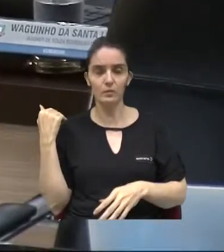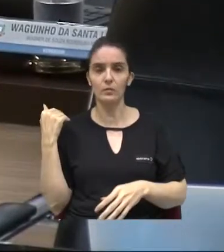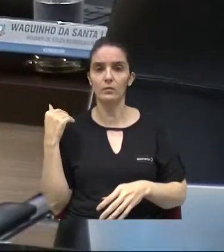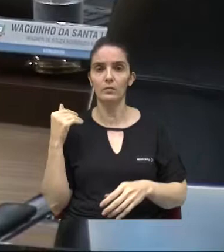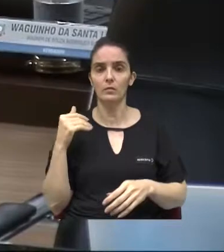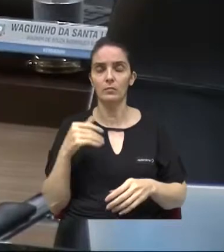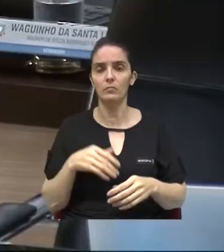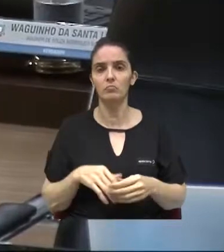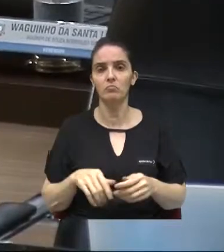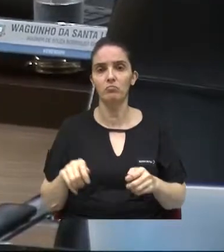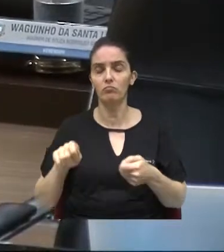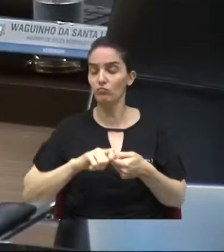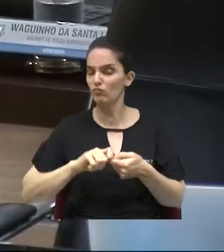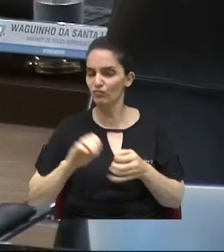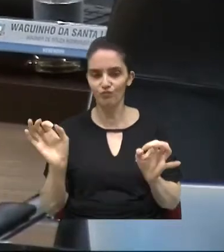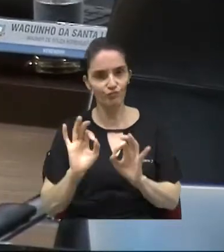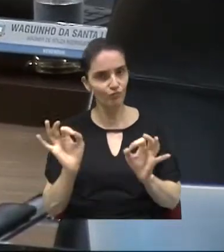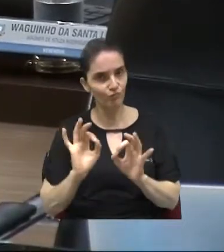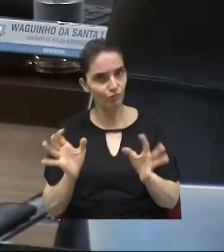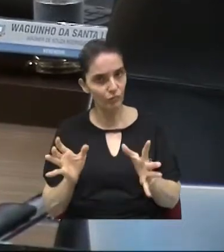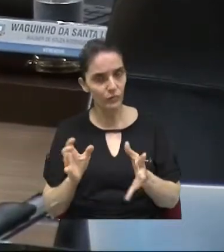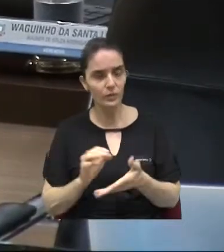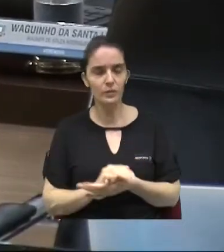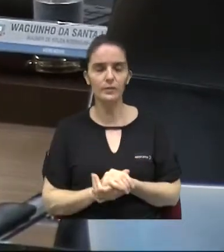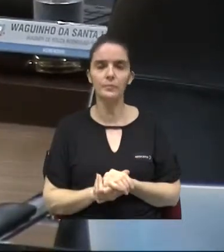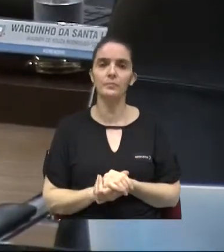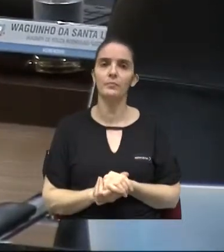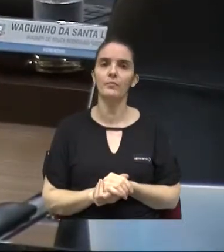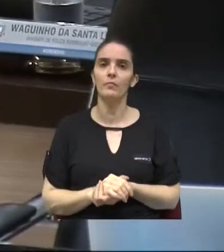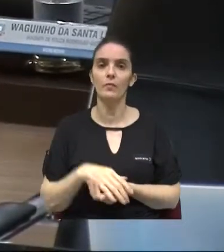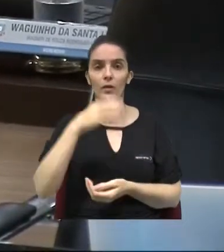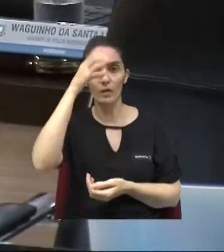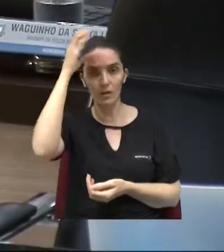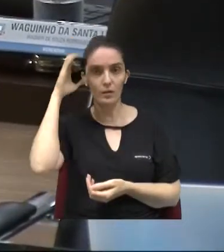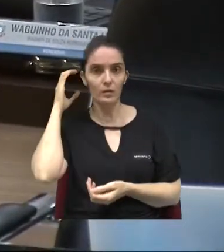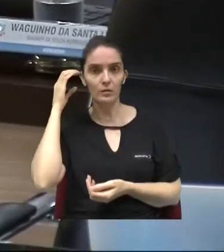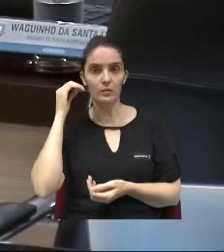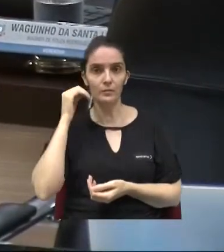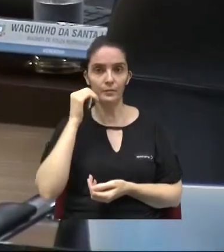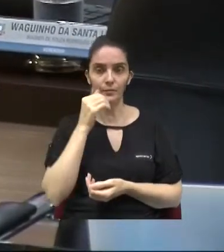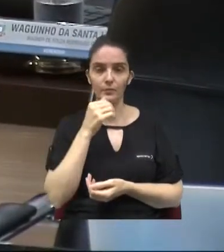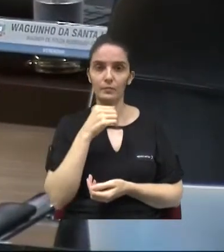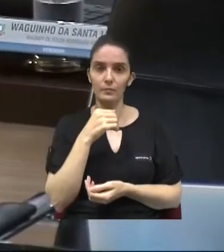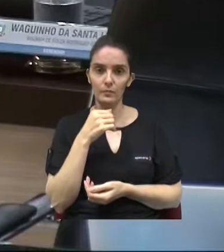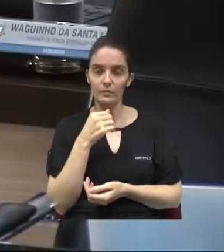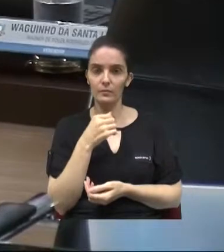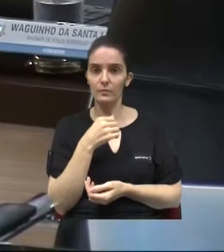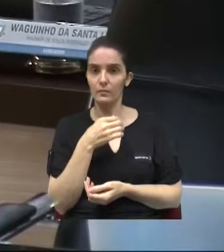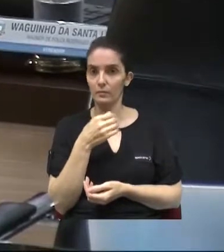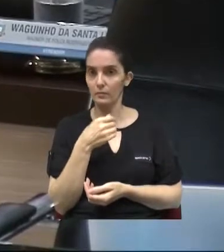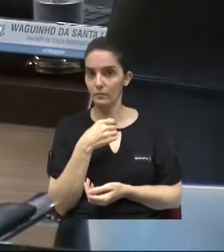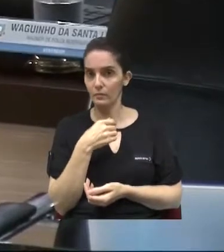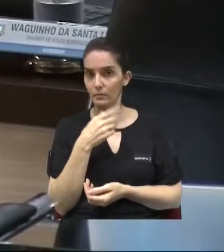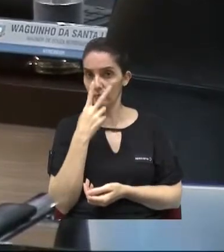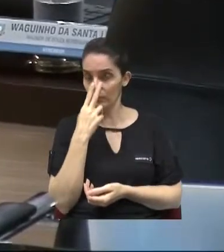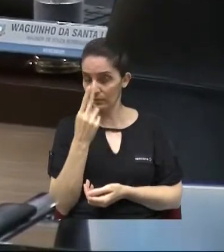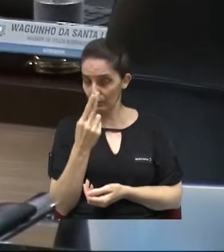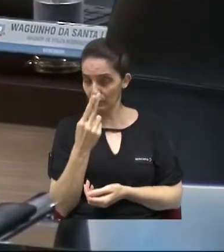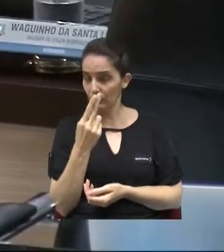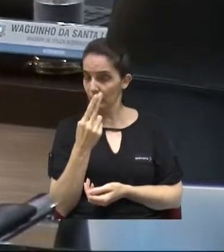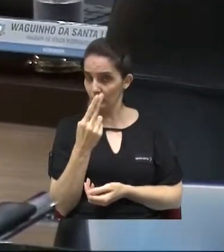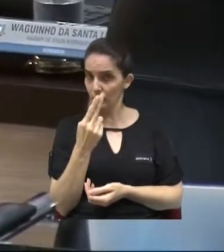desdobrou nesse sentido, achei, inclusive, em termos de opinião pessoal, uma atitude